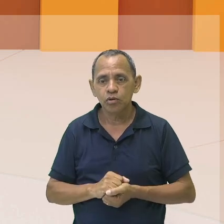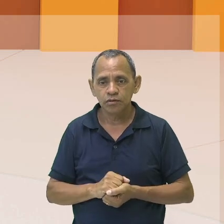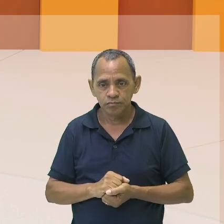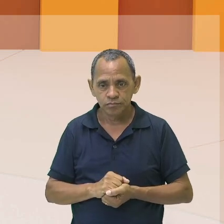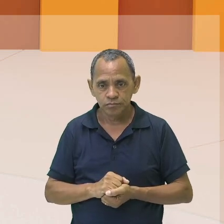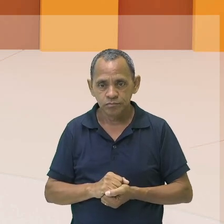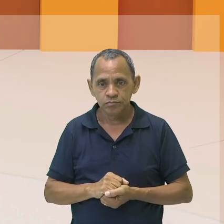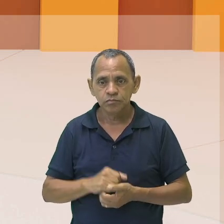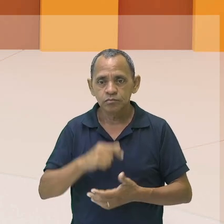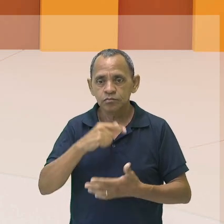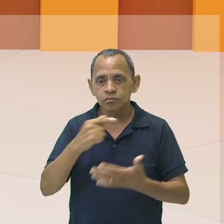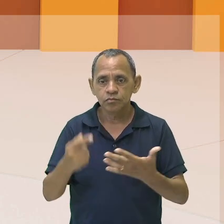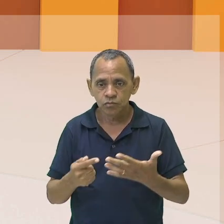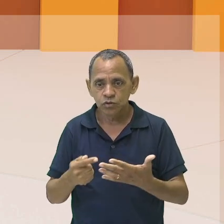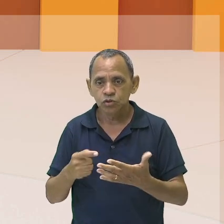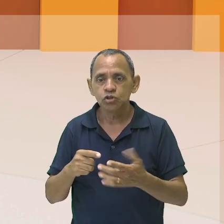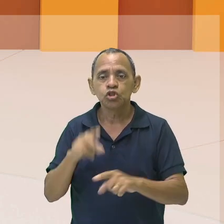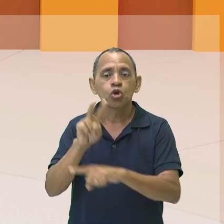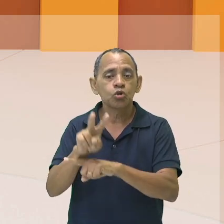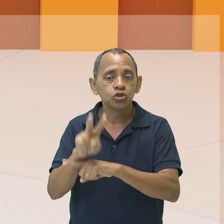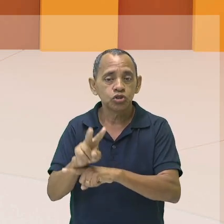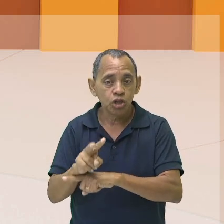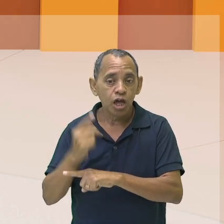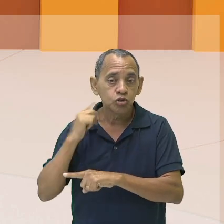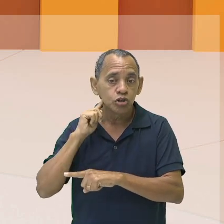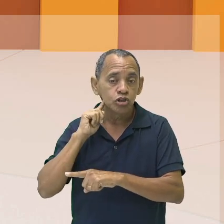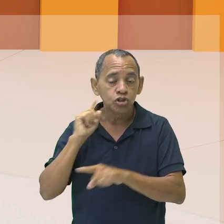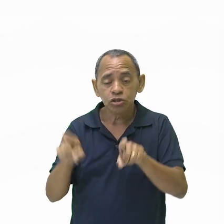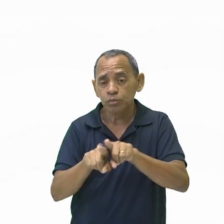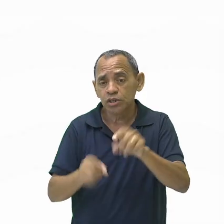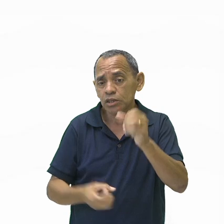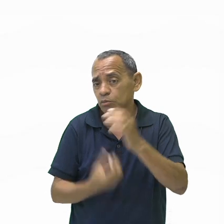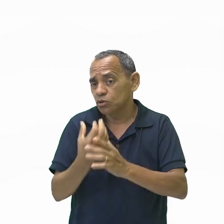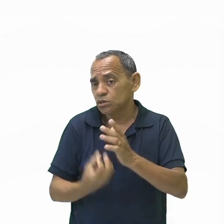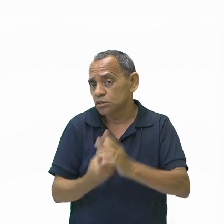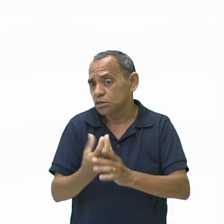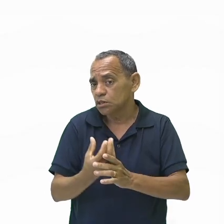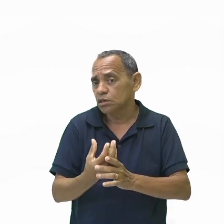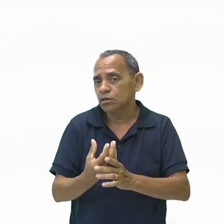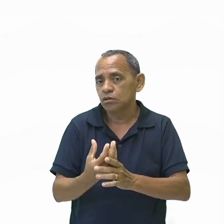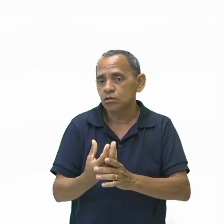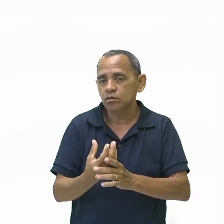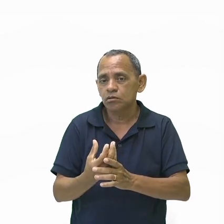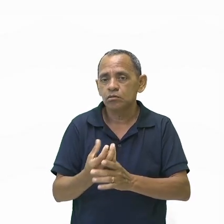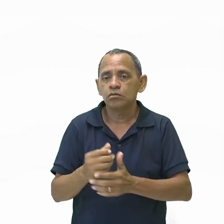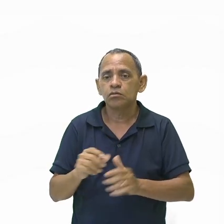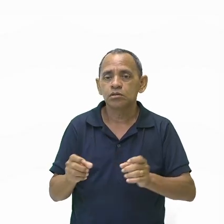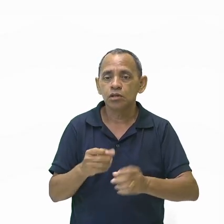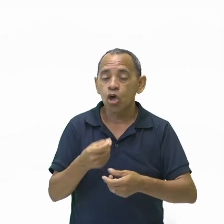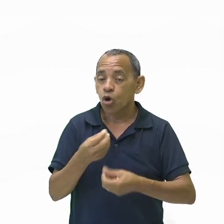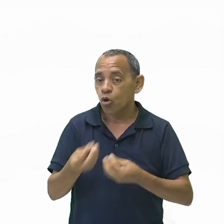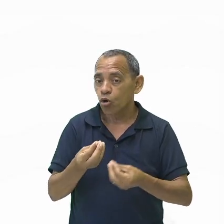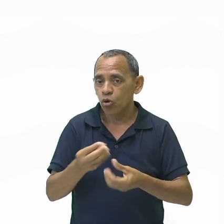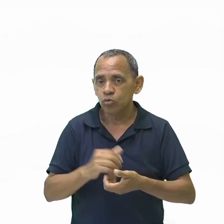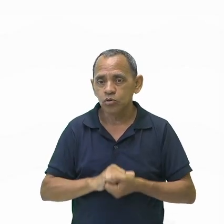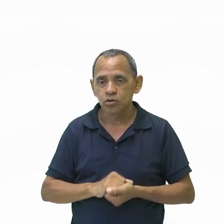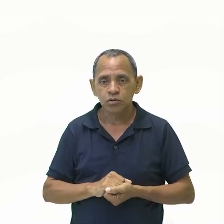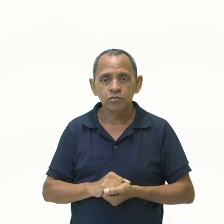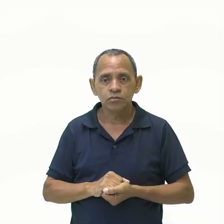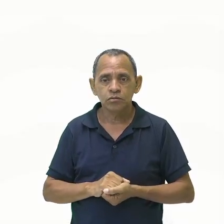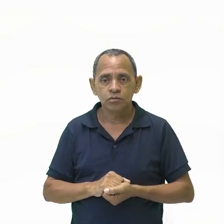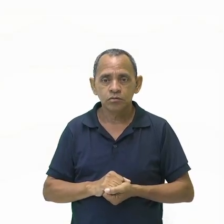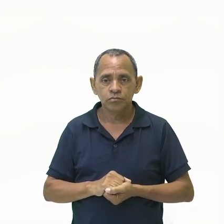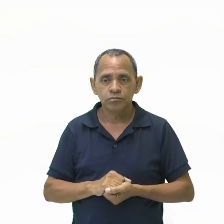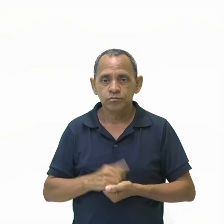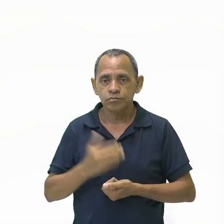tratar especificamente do lixo e da produção de lixo, e eu defini como a gente pode nomear o lixo urbano. Acompanhe comigo. Então, a gente